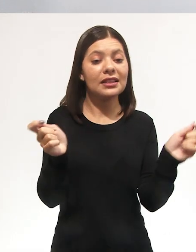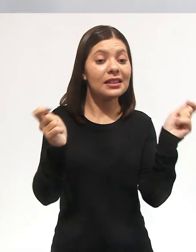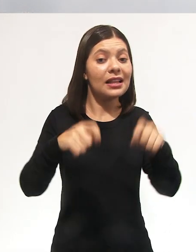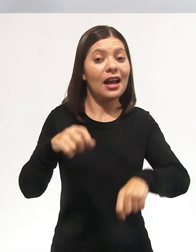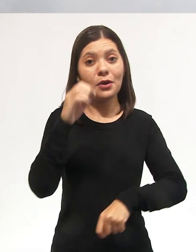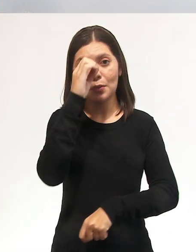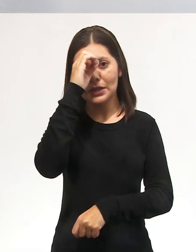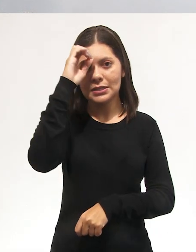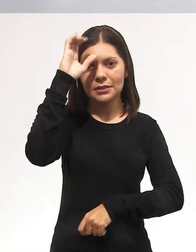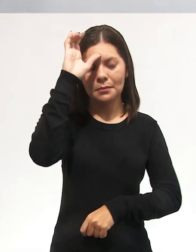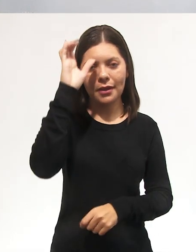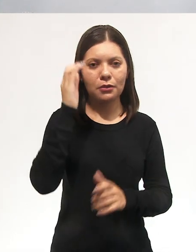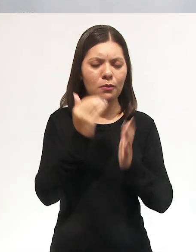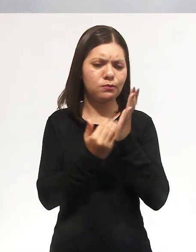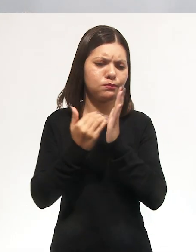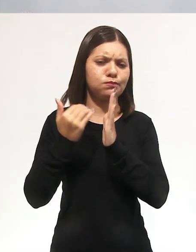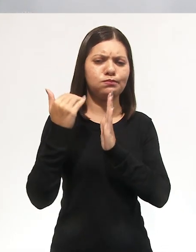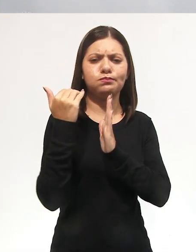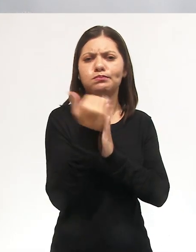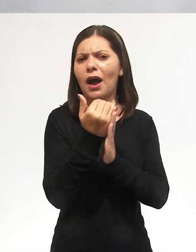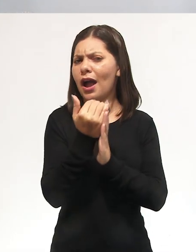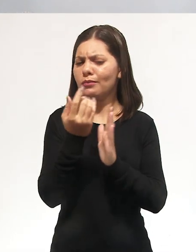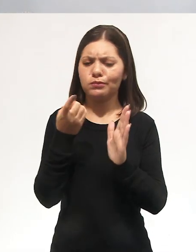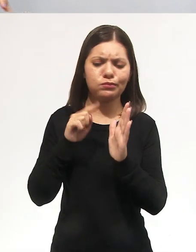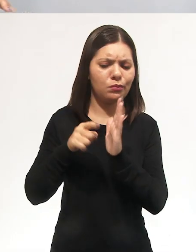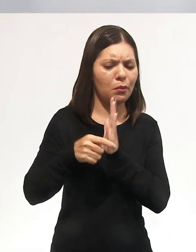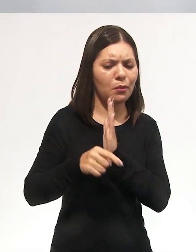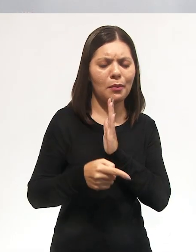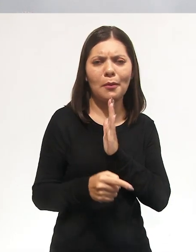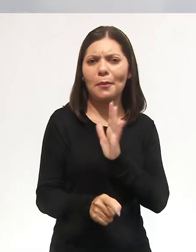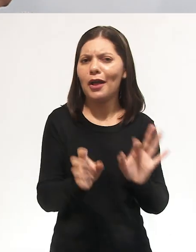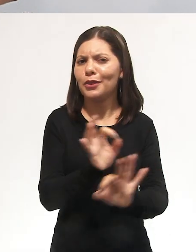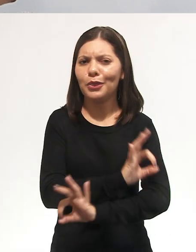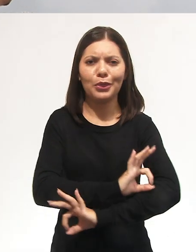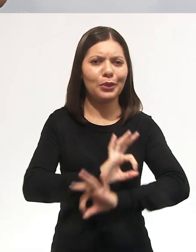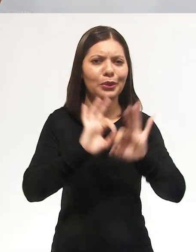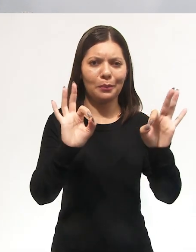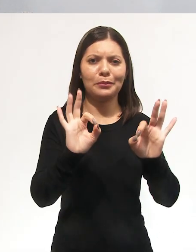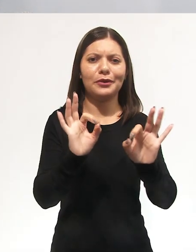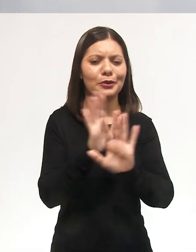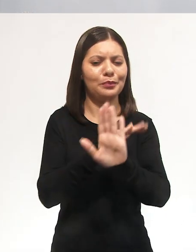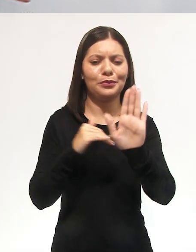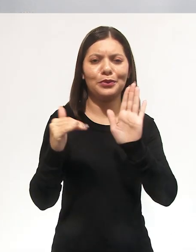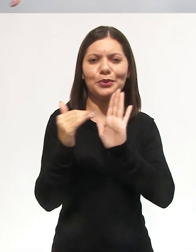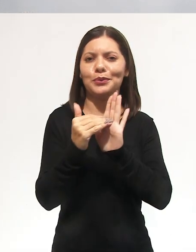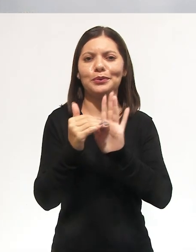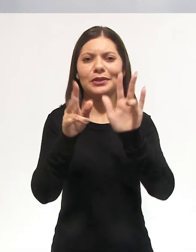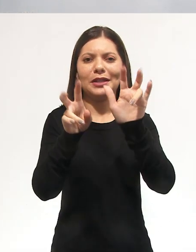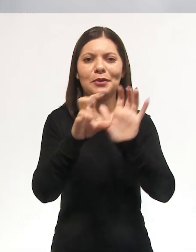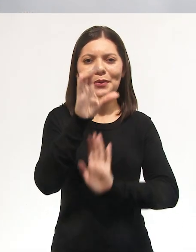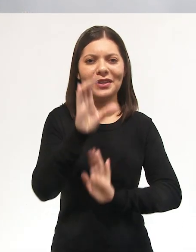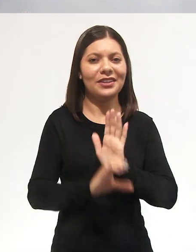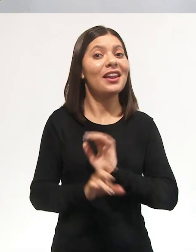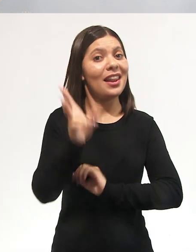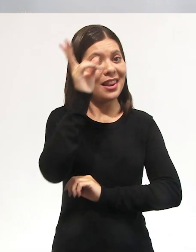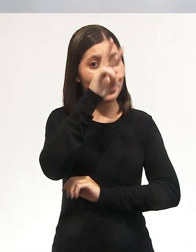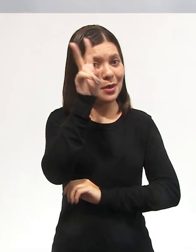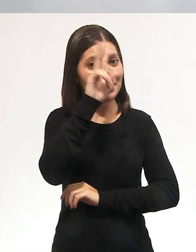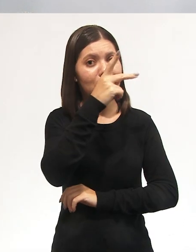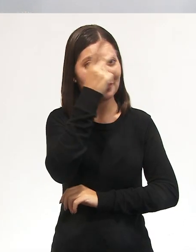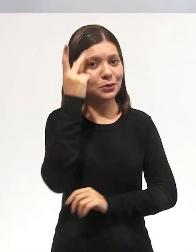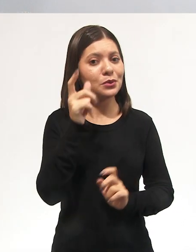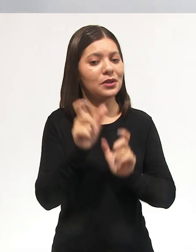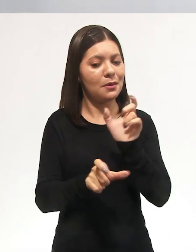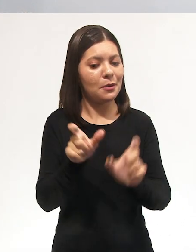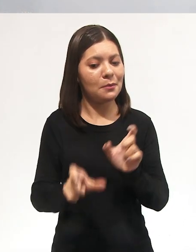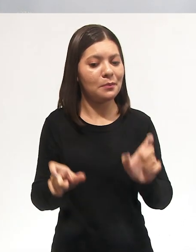conhecimentos meteorológicos, galácticos e intergalácticos sobre currículo. Lembra das pessoinhas importantes que você